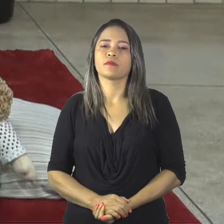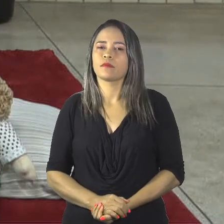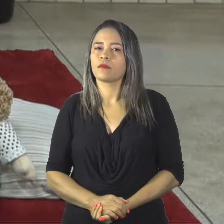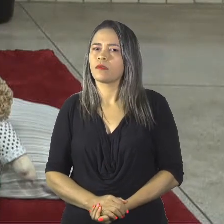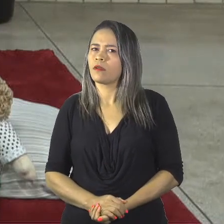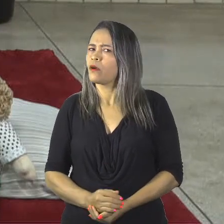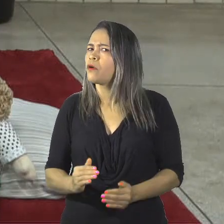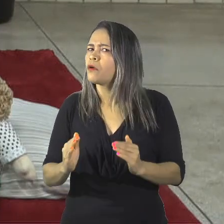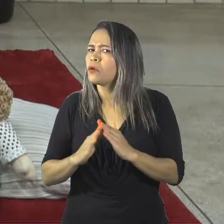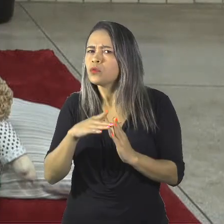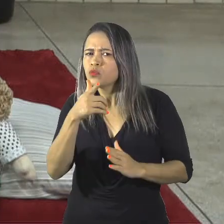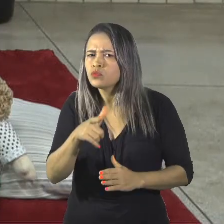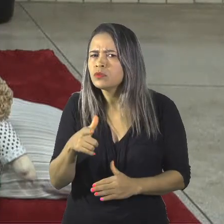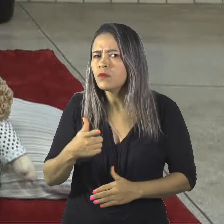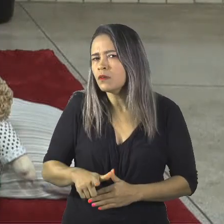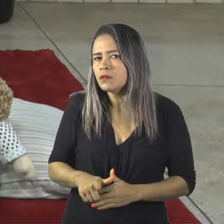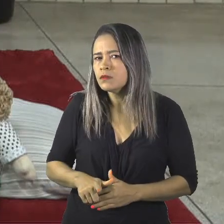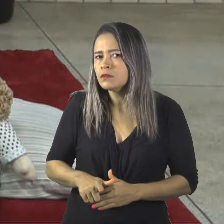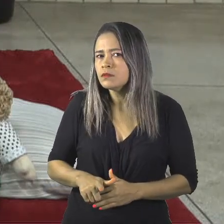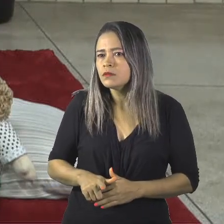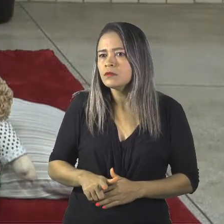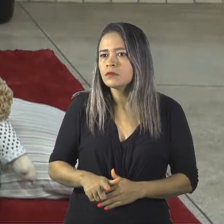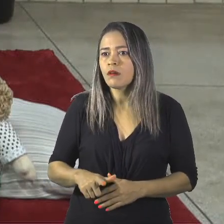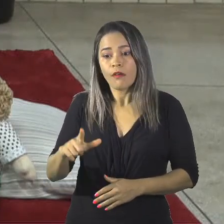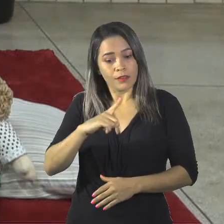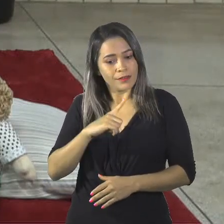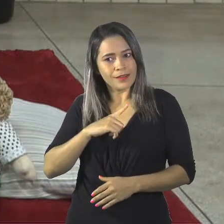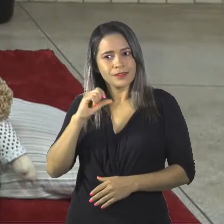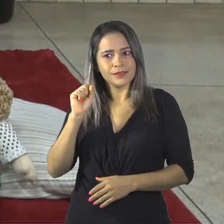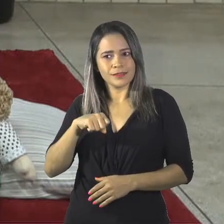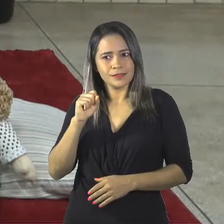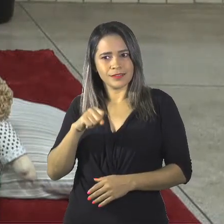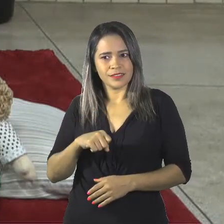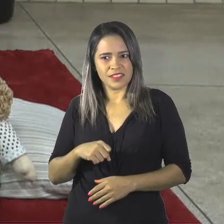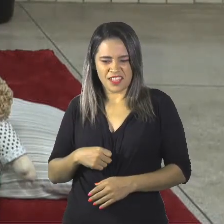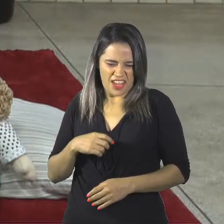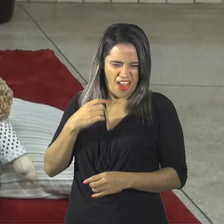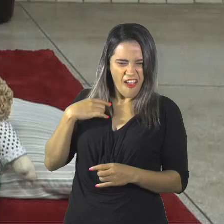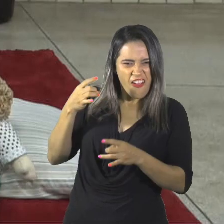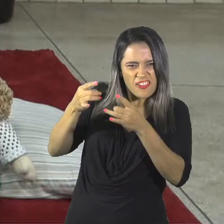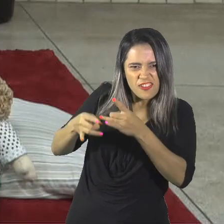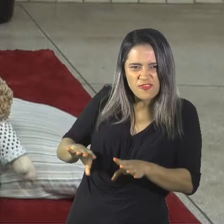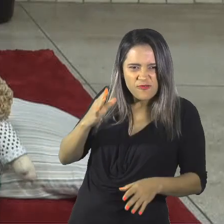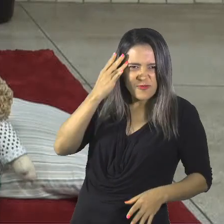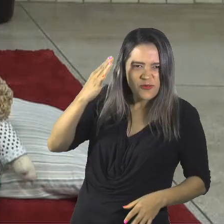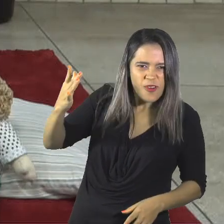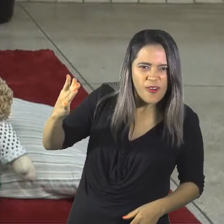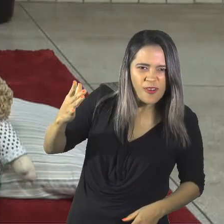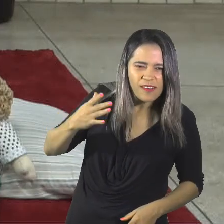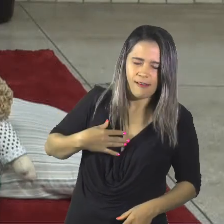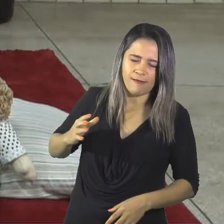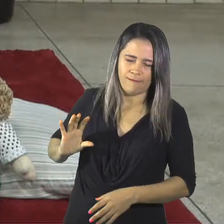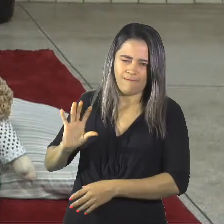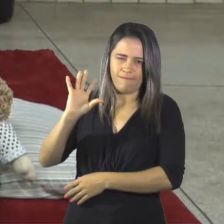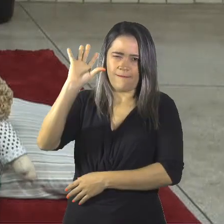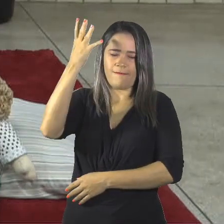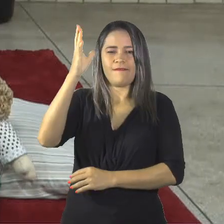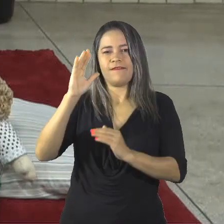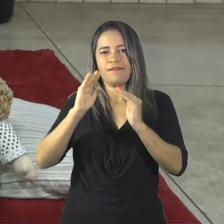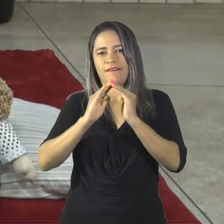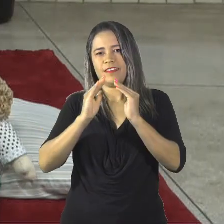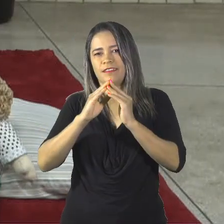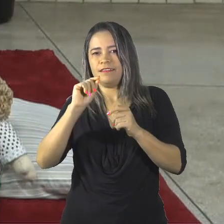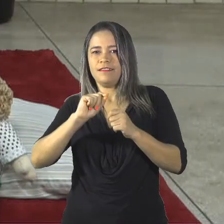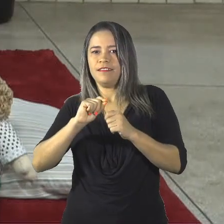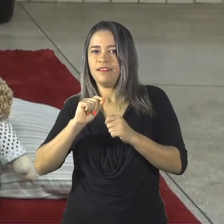tem casa? Tenho sim, eu ia lá desistir dos meus sonhos, resolvi agora fazer a minha